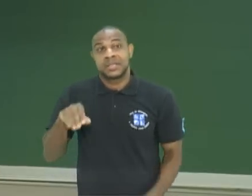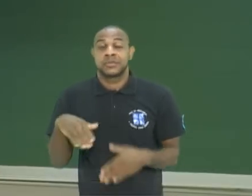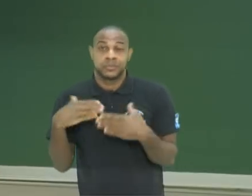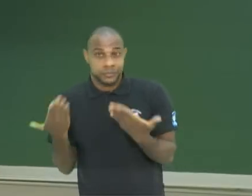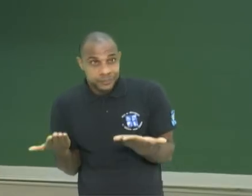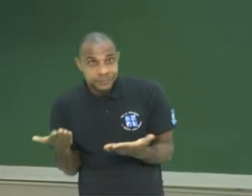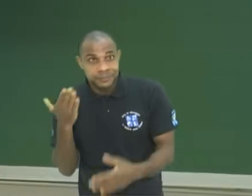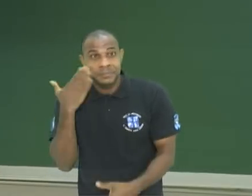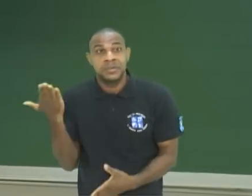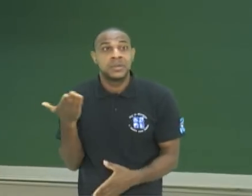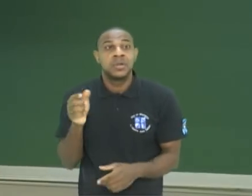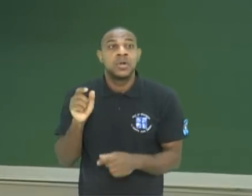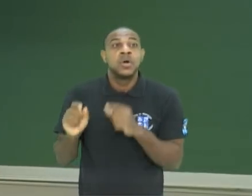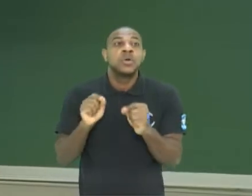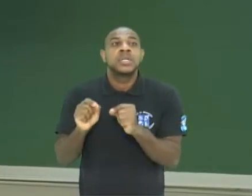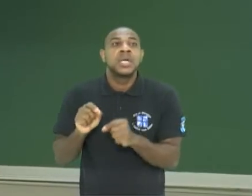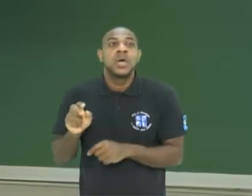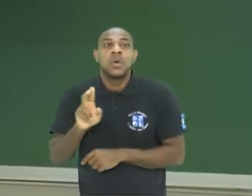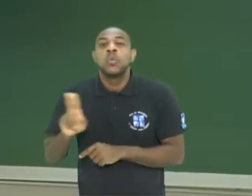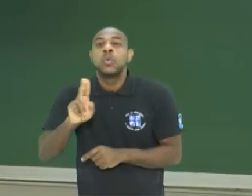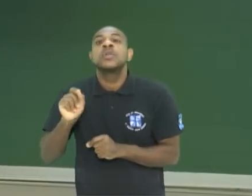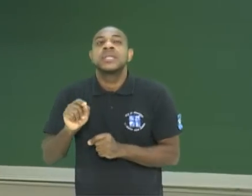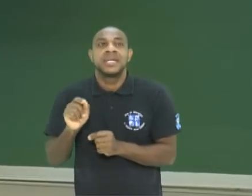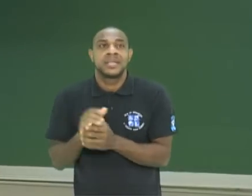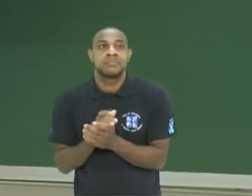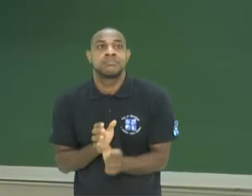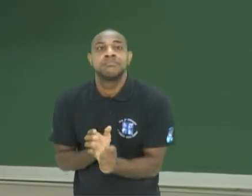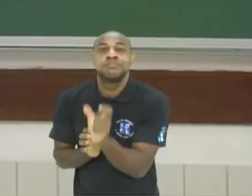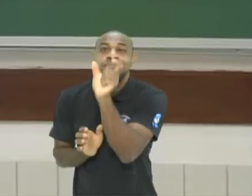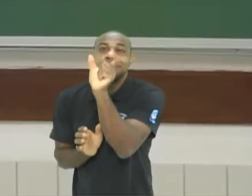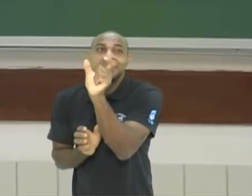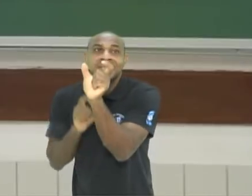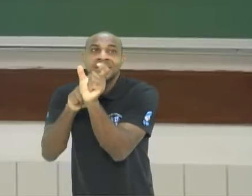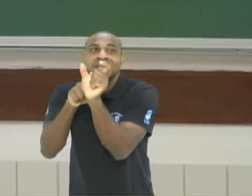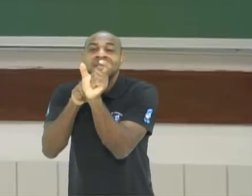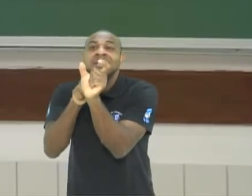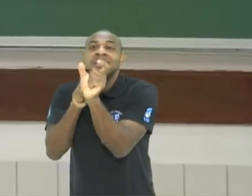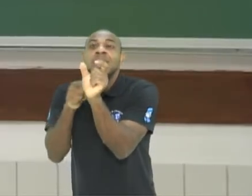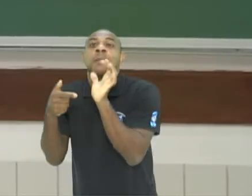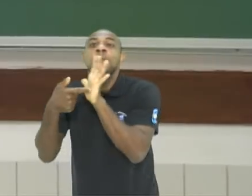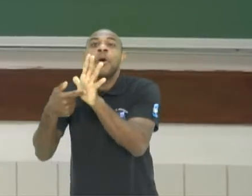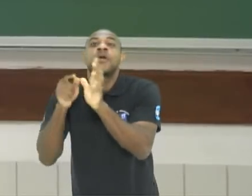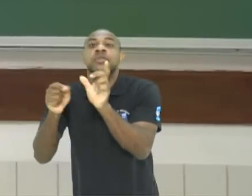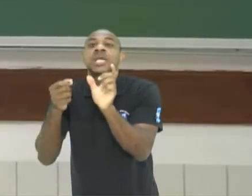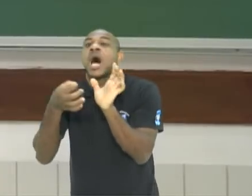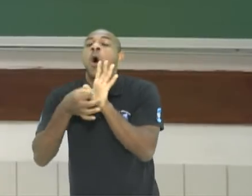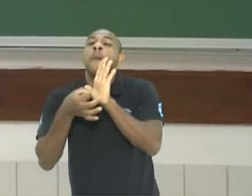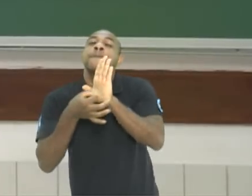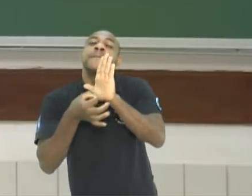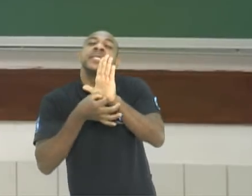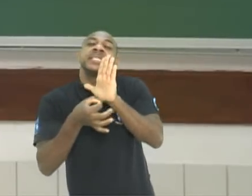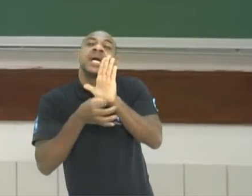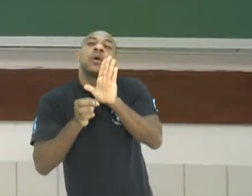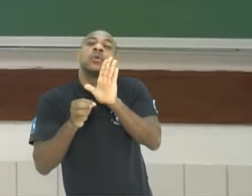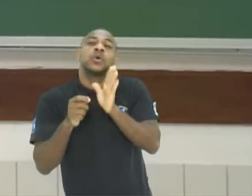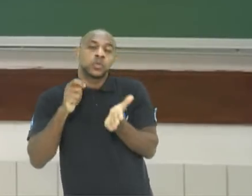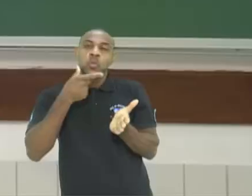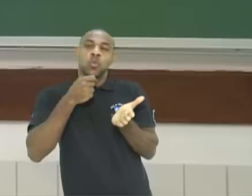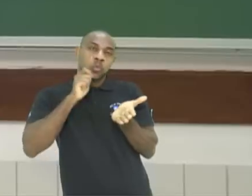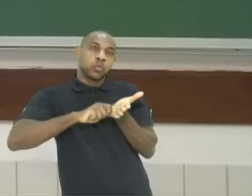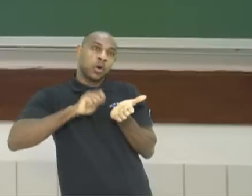que o uso do conectivo em destaque revela sobre a opinião do autor. Então